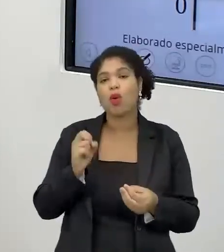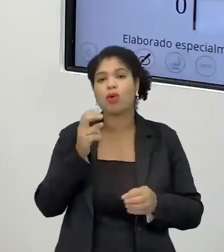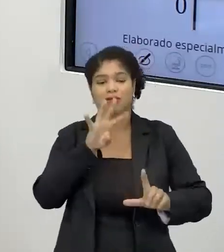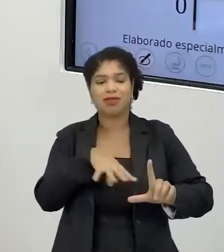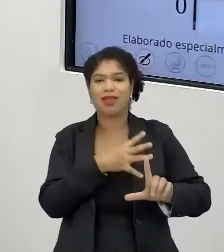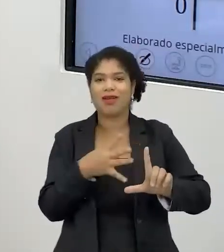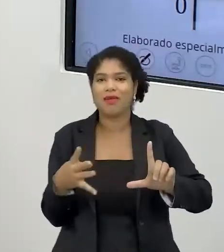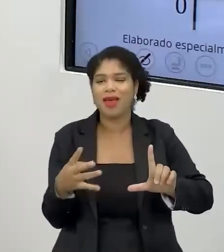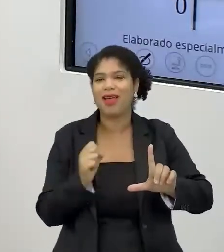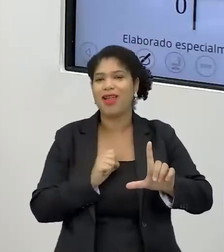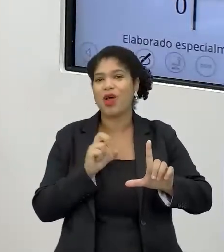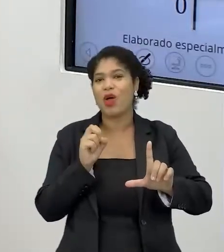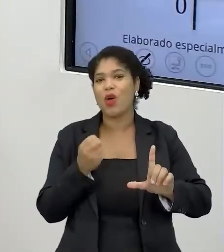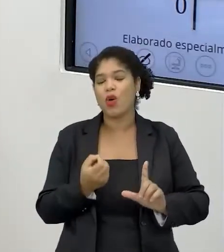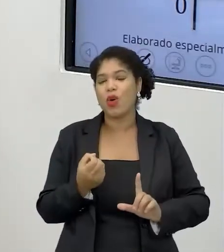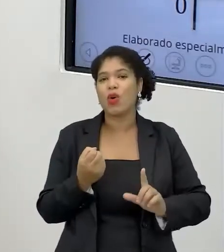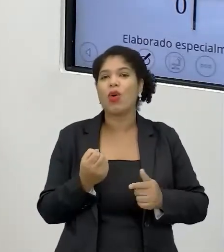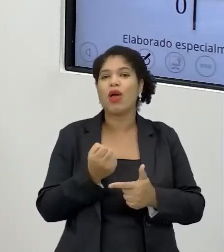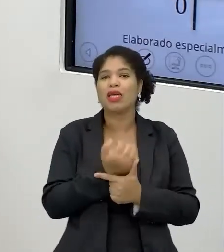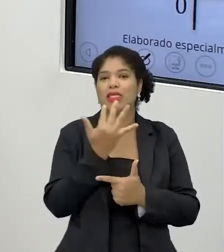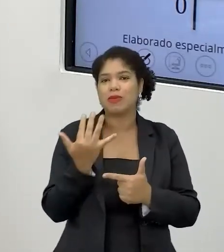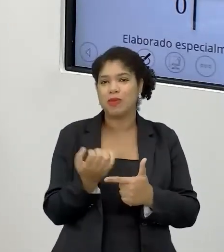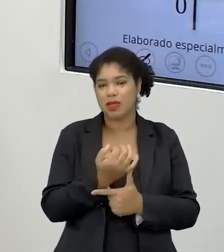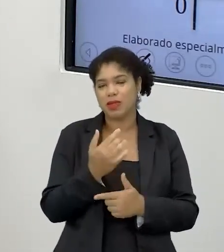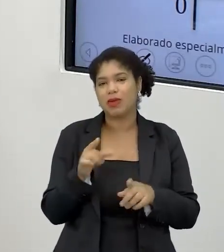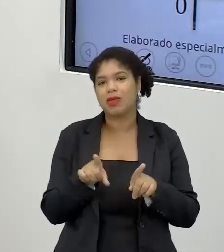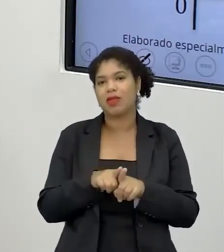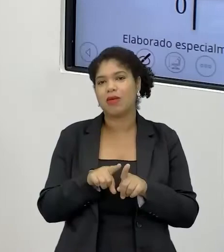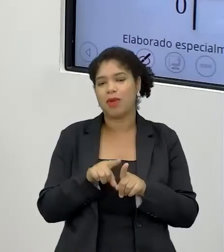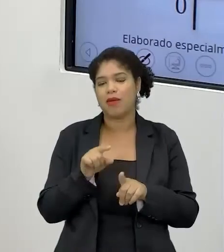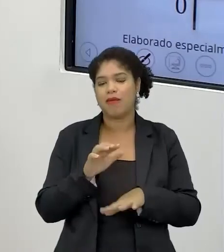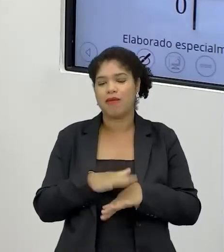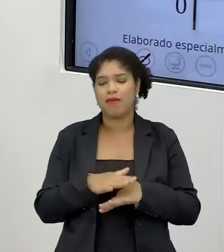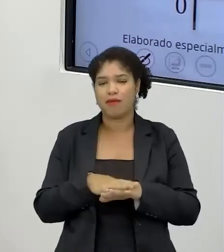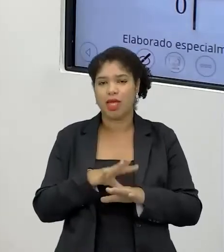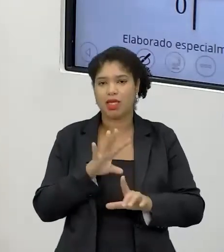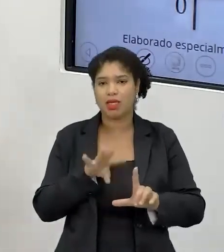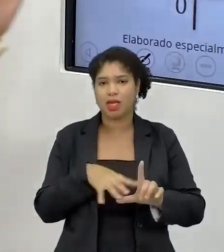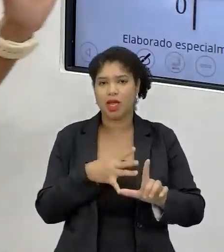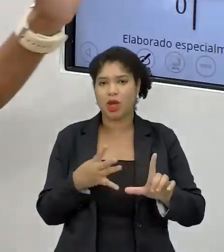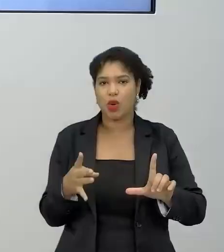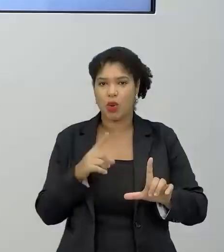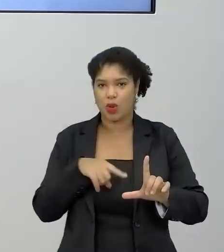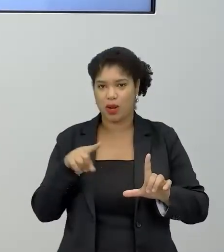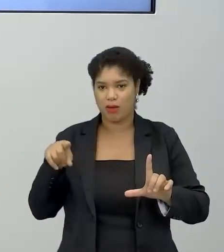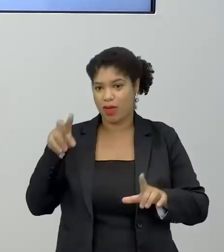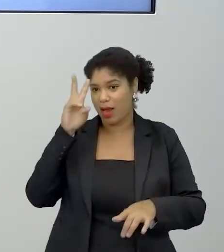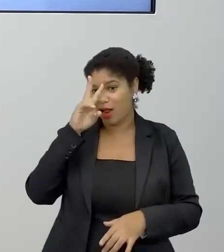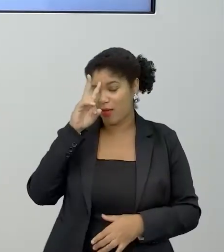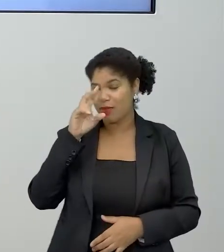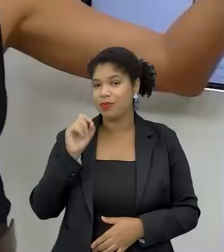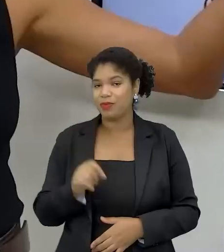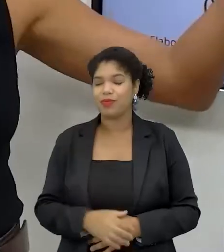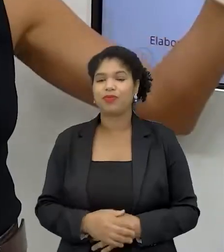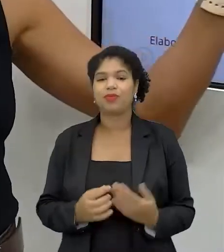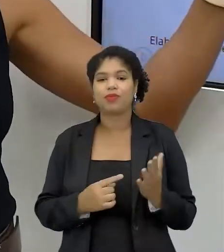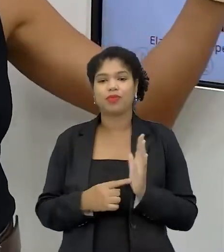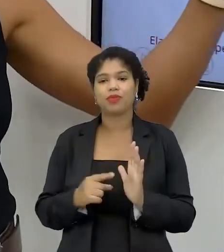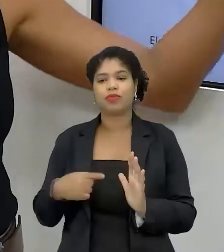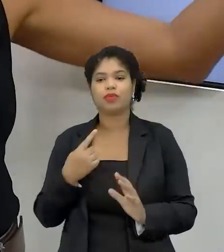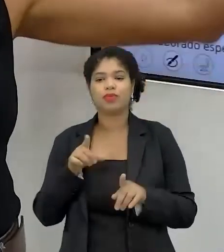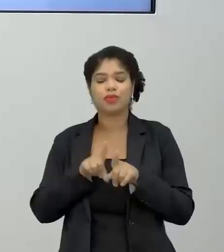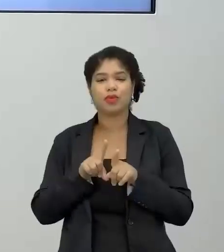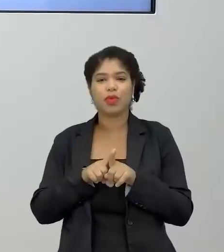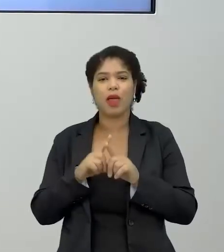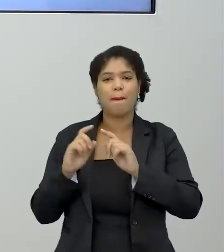tabela, fazer uma expressão e fazer o gráfico. Lembrando que o gráfico mostra para a gente também, assim como a expressão algébrica,